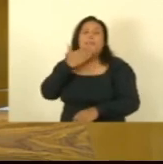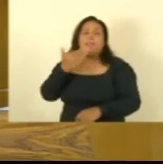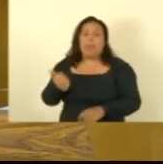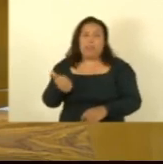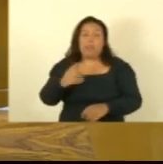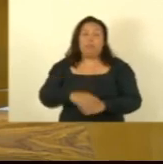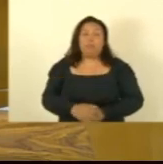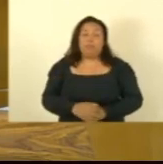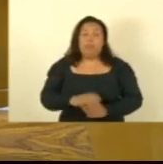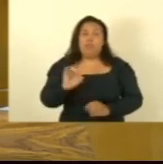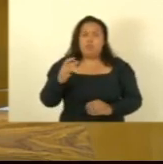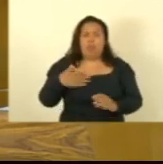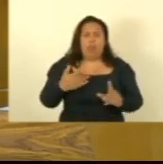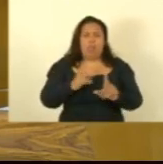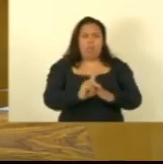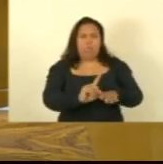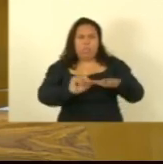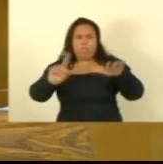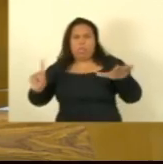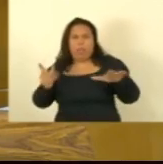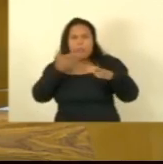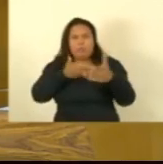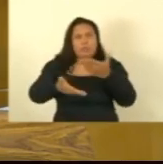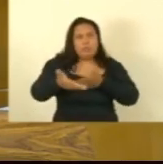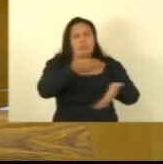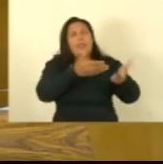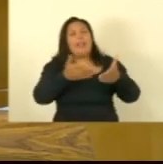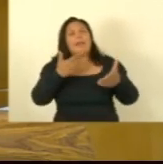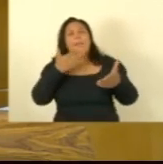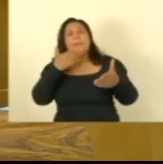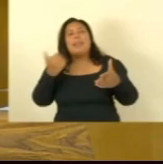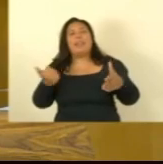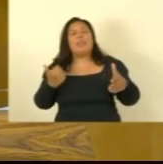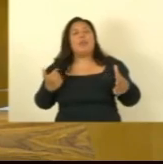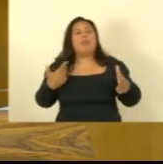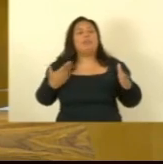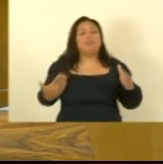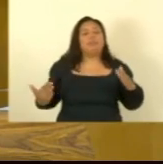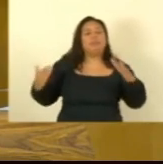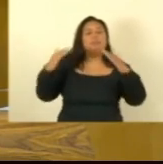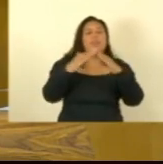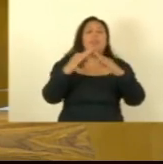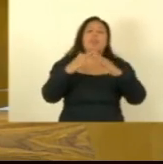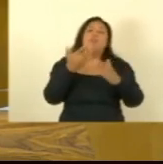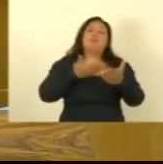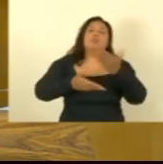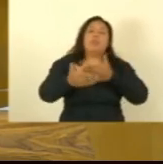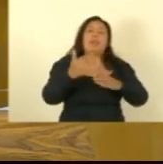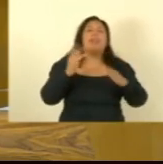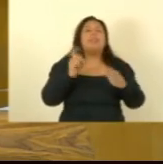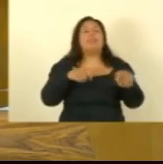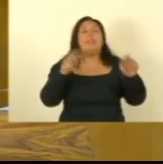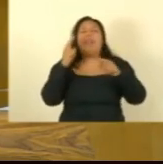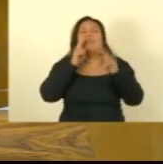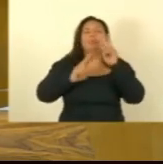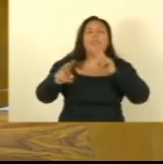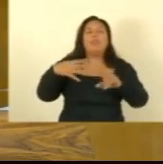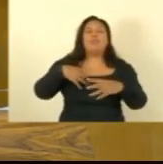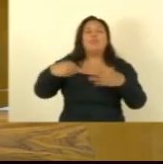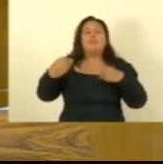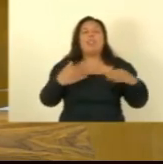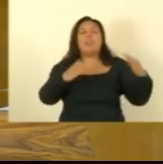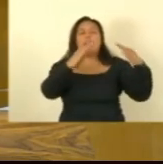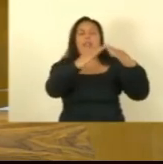em vez de exclusão social, ela se alegraria com um plano habitacional que fizesse ver seus filhos dignamente